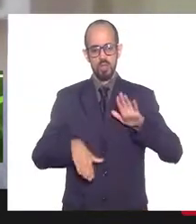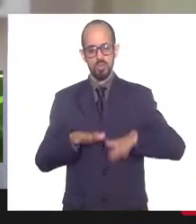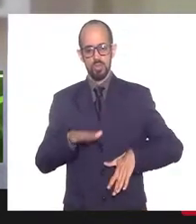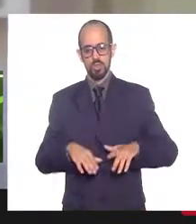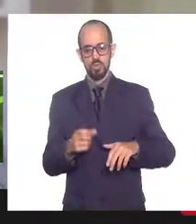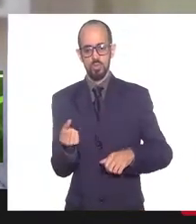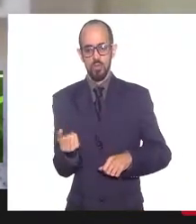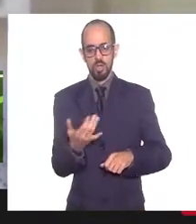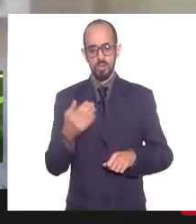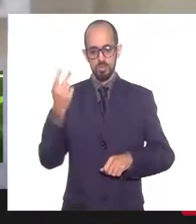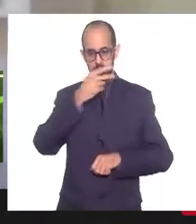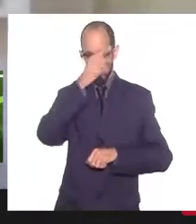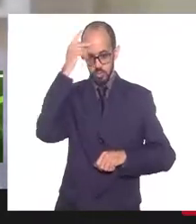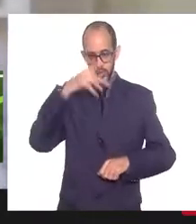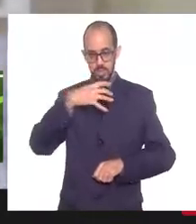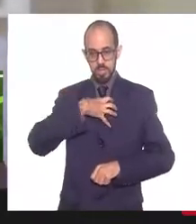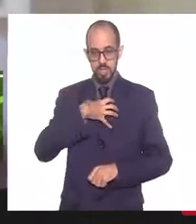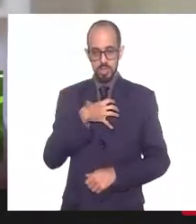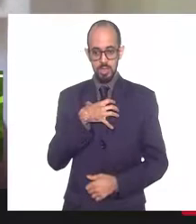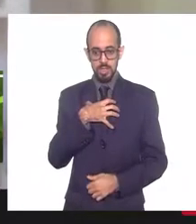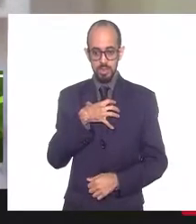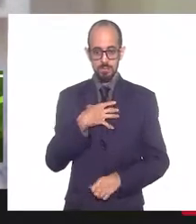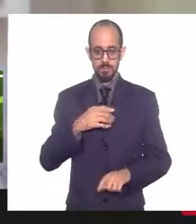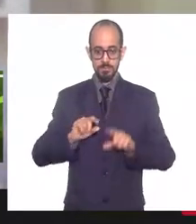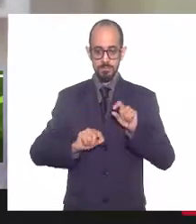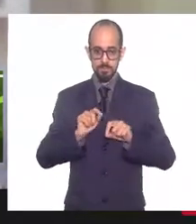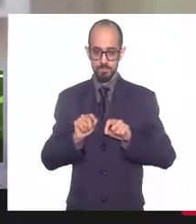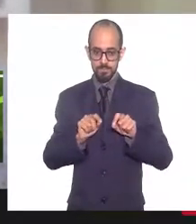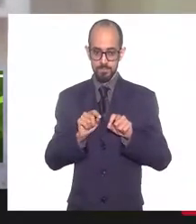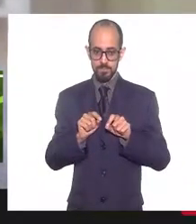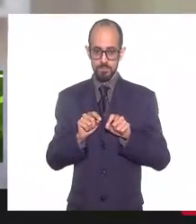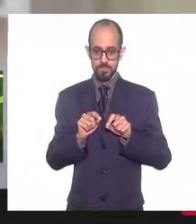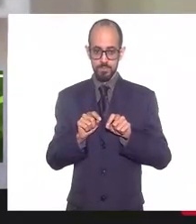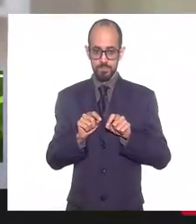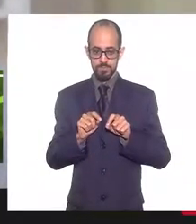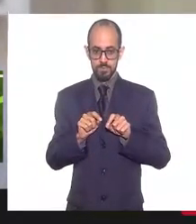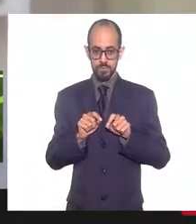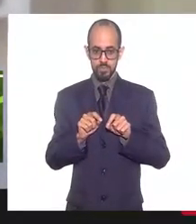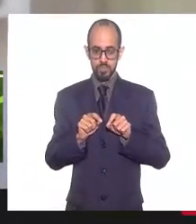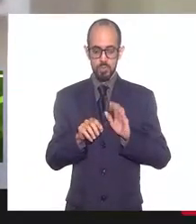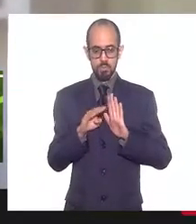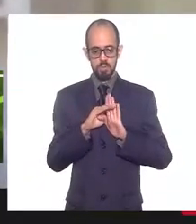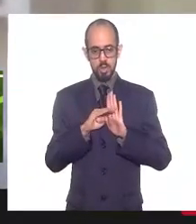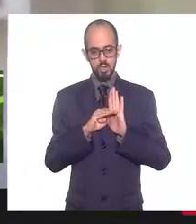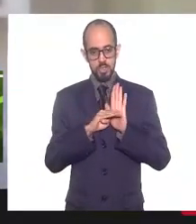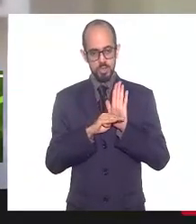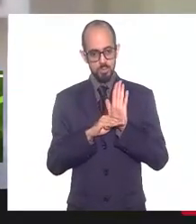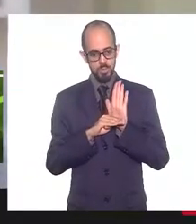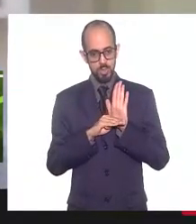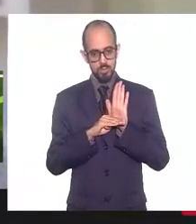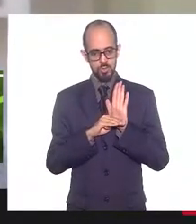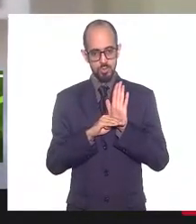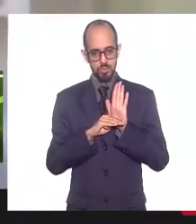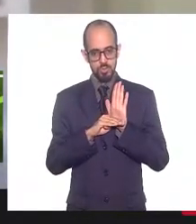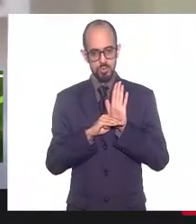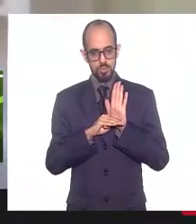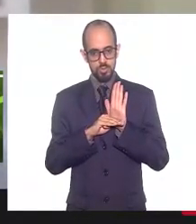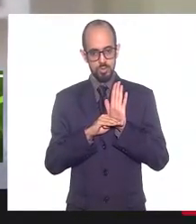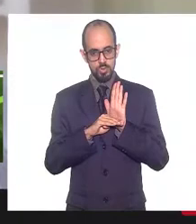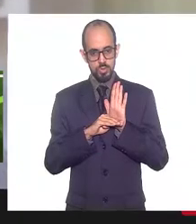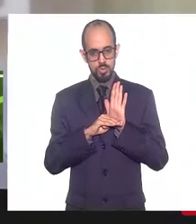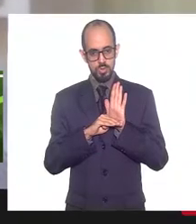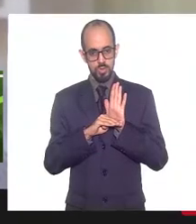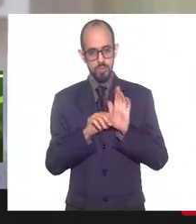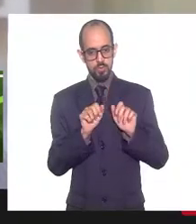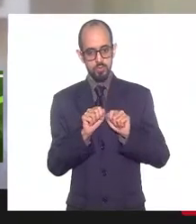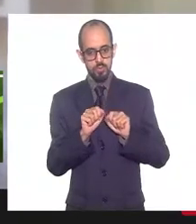pessoas sentem, se arvoram de procedimentos que